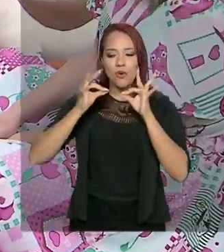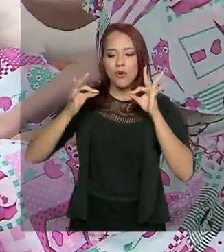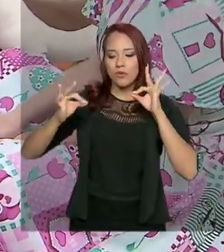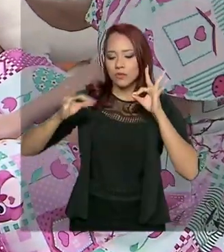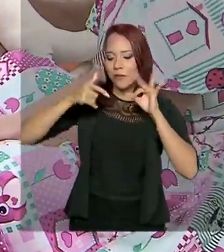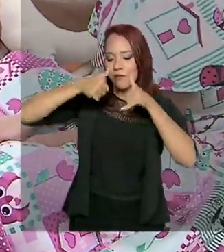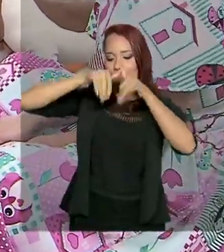sair do lugar. lugar.